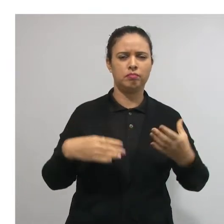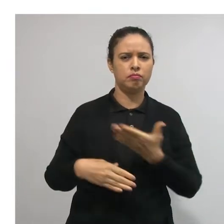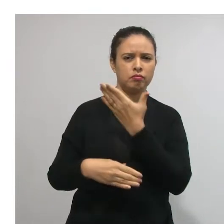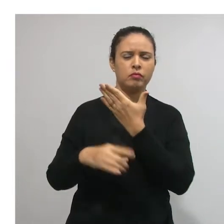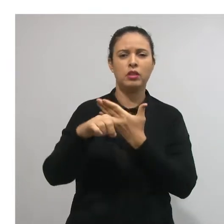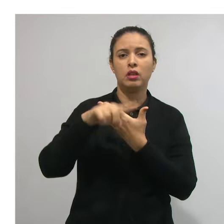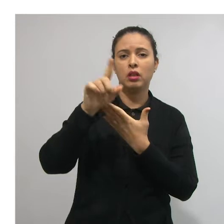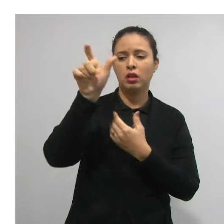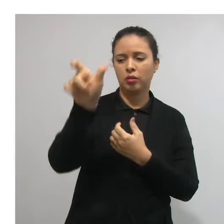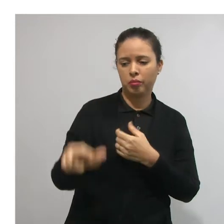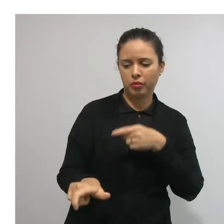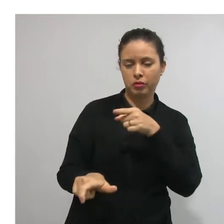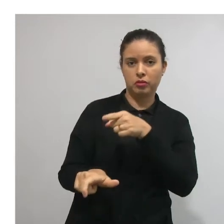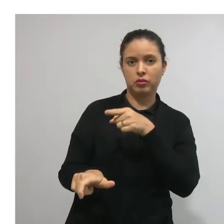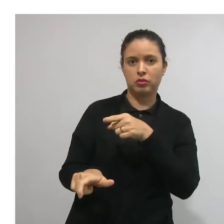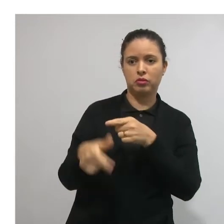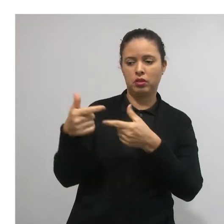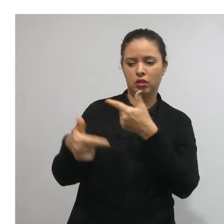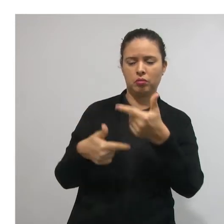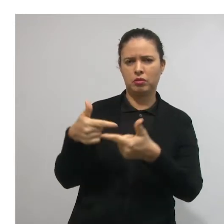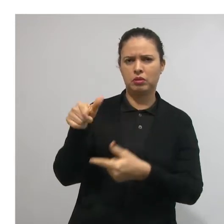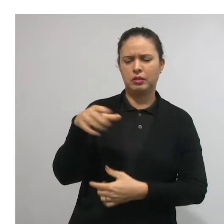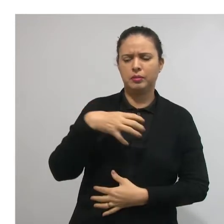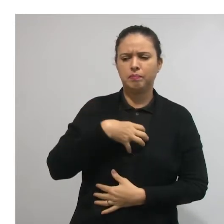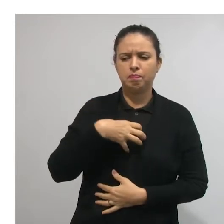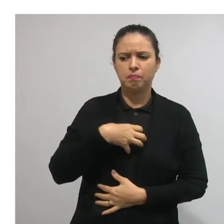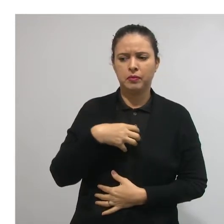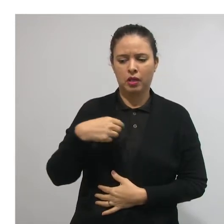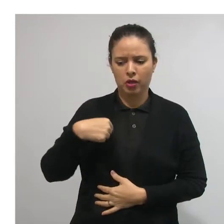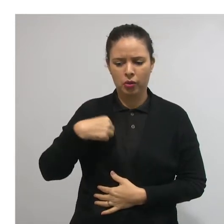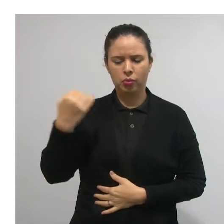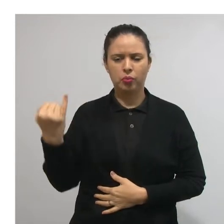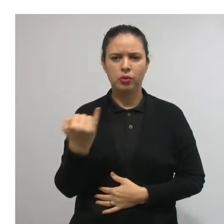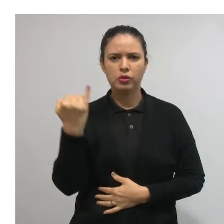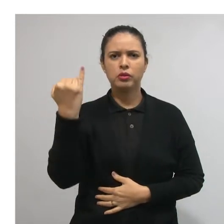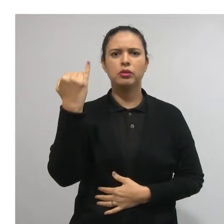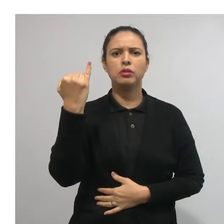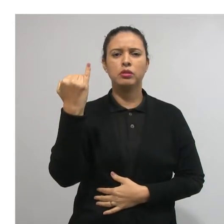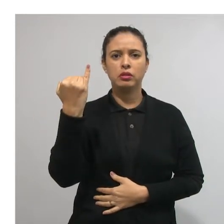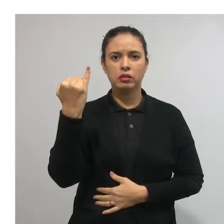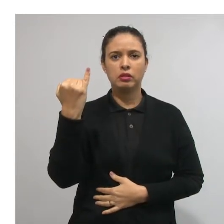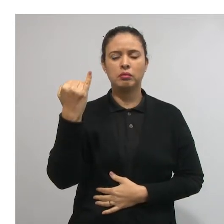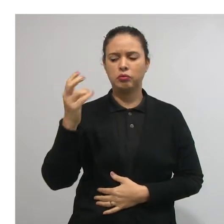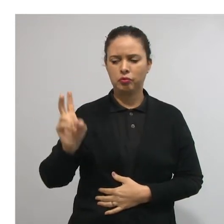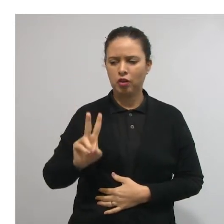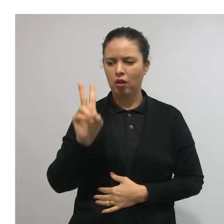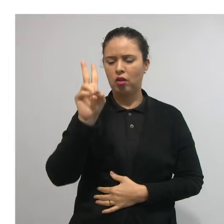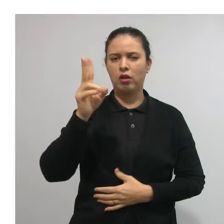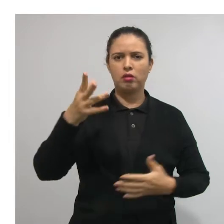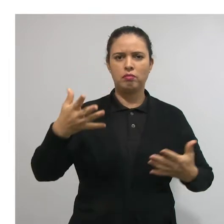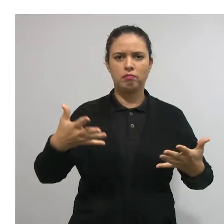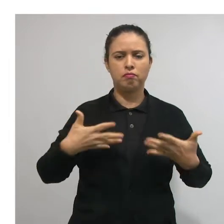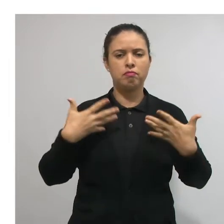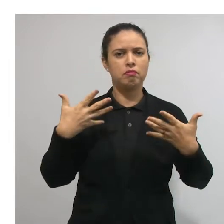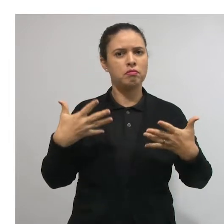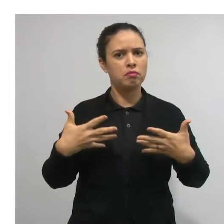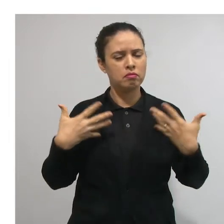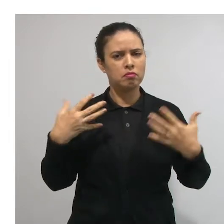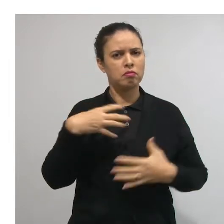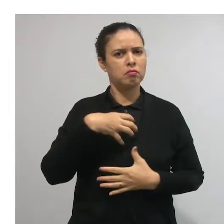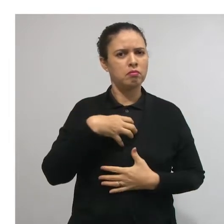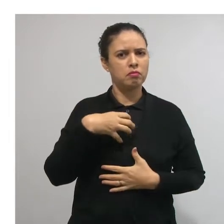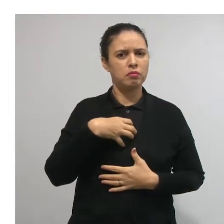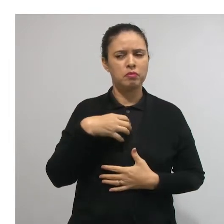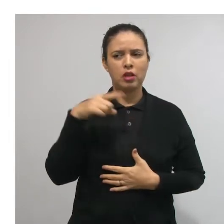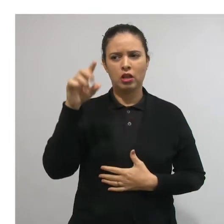se sentiam importantes, olha aí, ó, os operários se sentiam importantes, eles valorizavam o quê? A atenção recebida